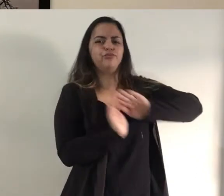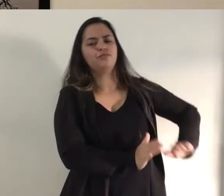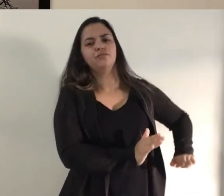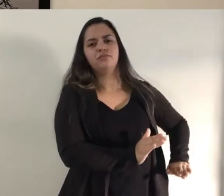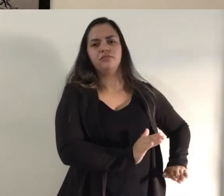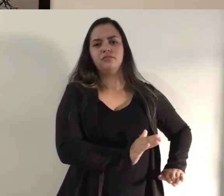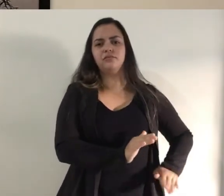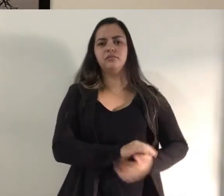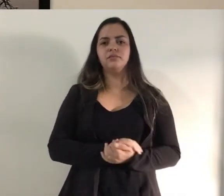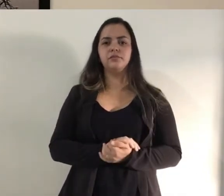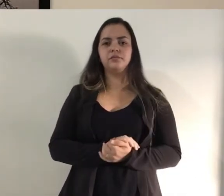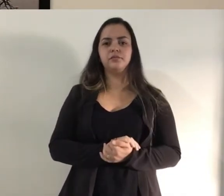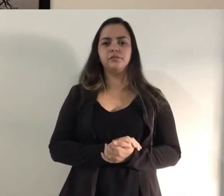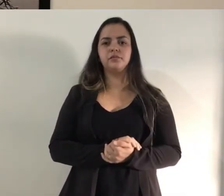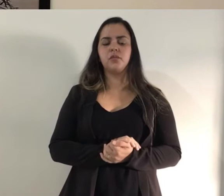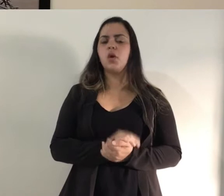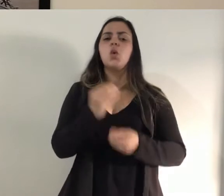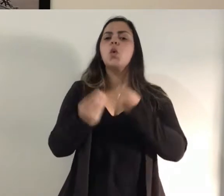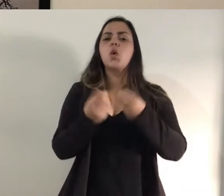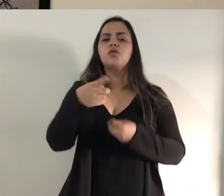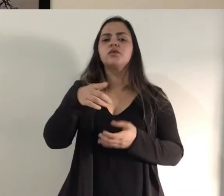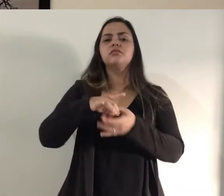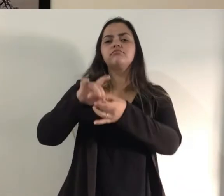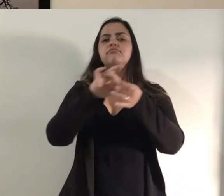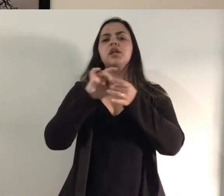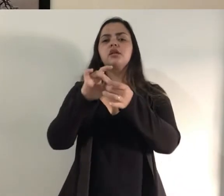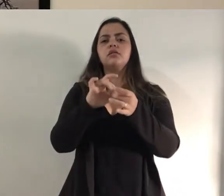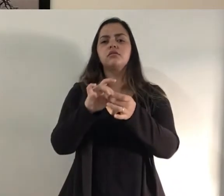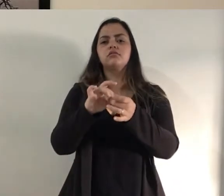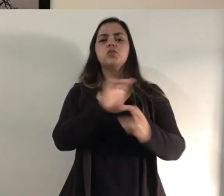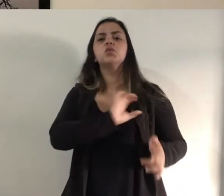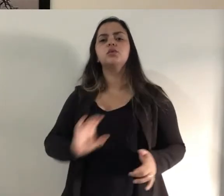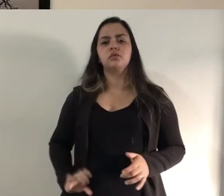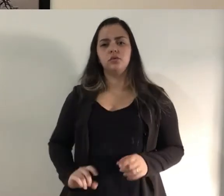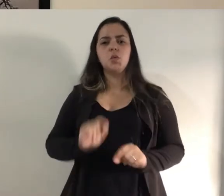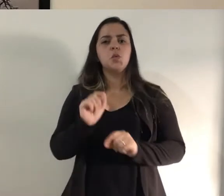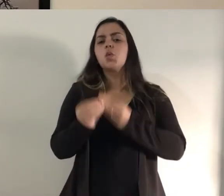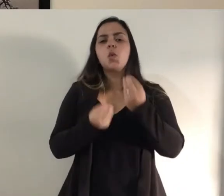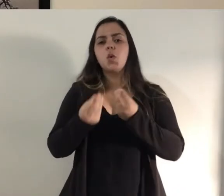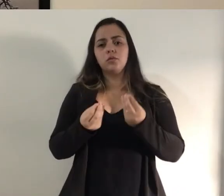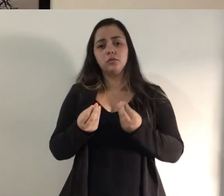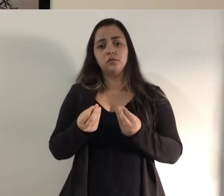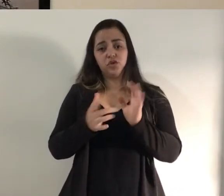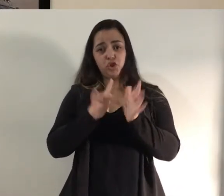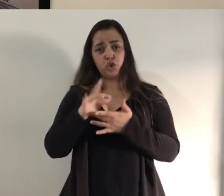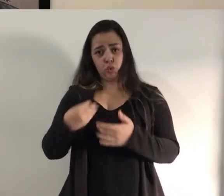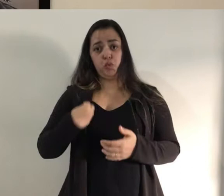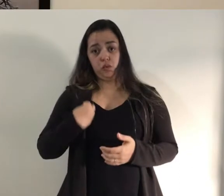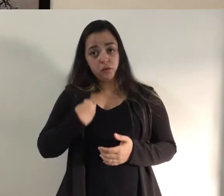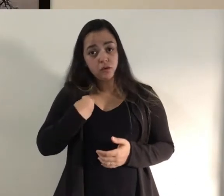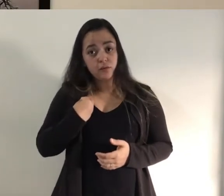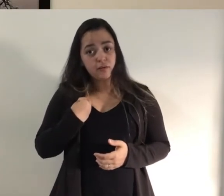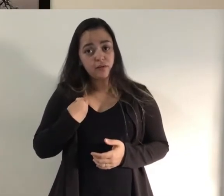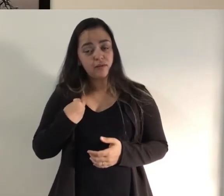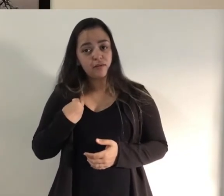que você tem se relacionado com Cristo? Você tem se relacionado com Cristo vivo? Você tem se relacionado com Ele? A